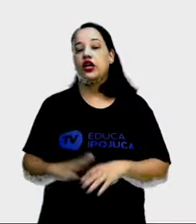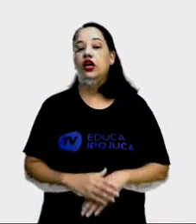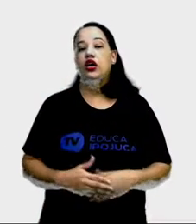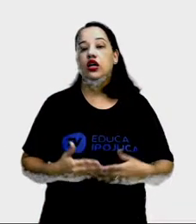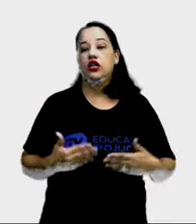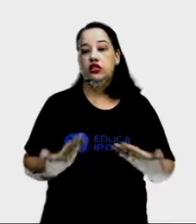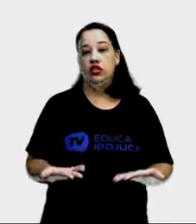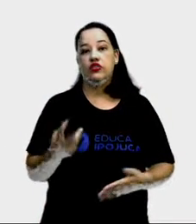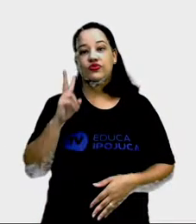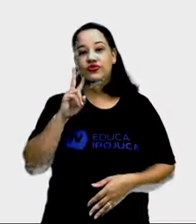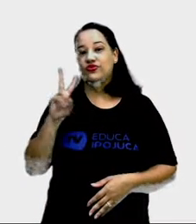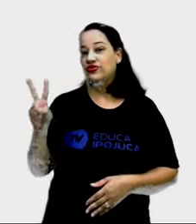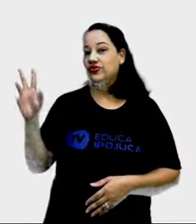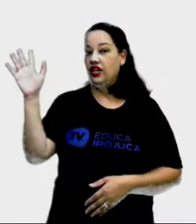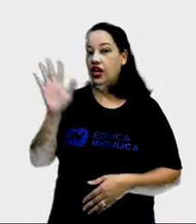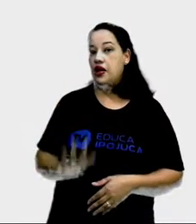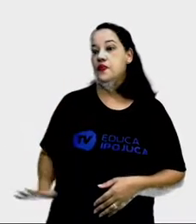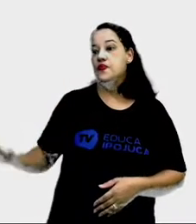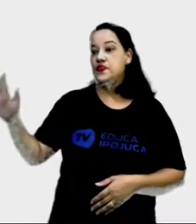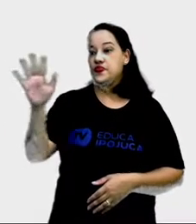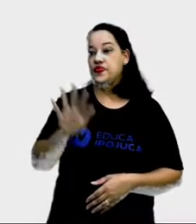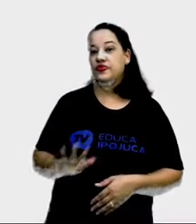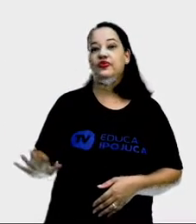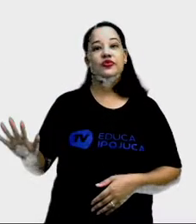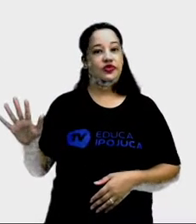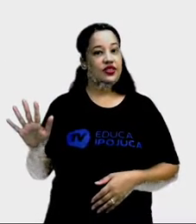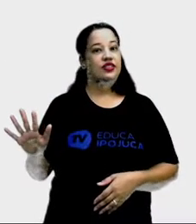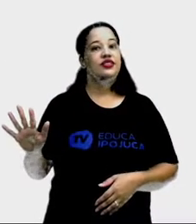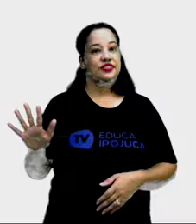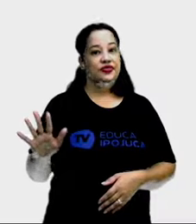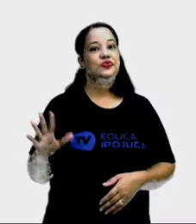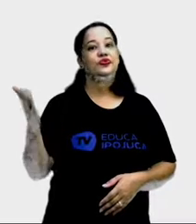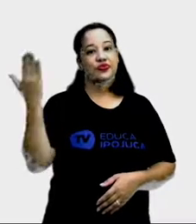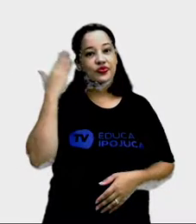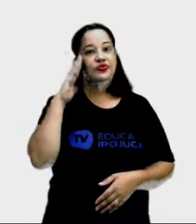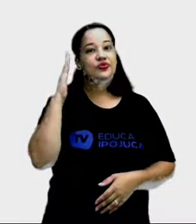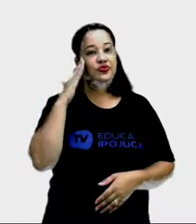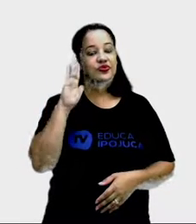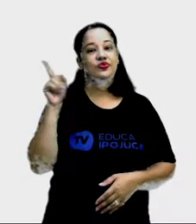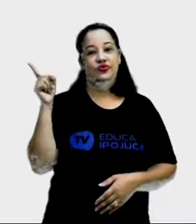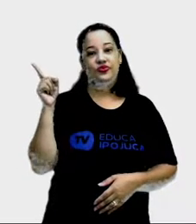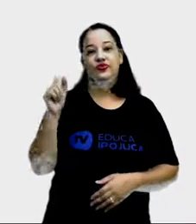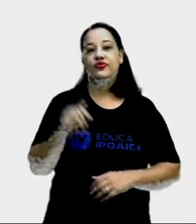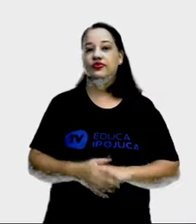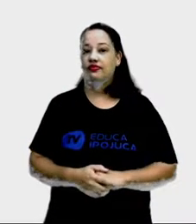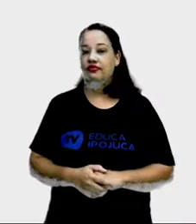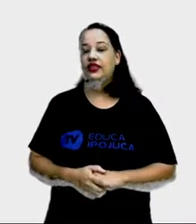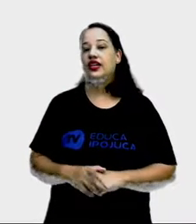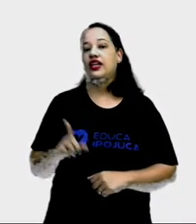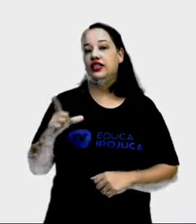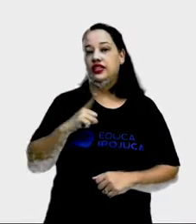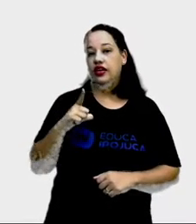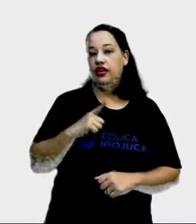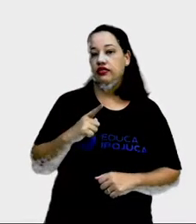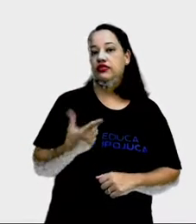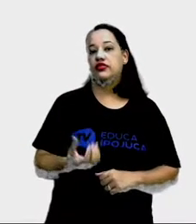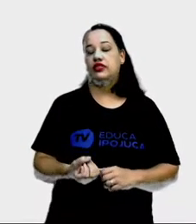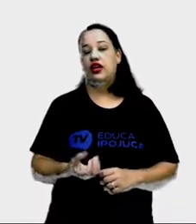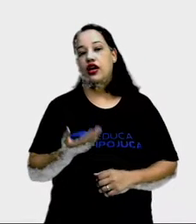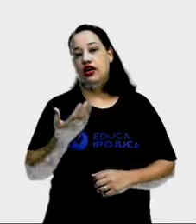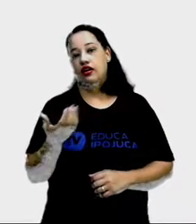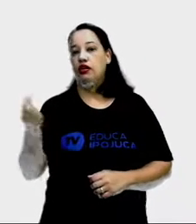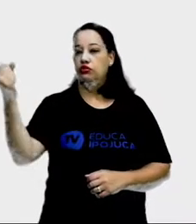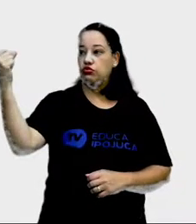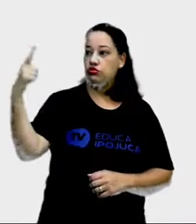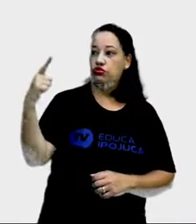uma imagem para ilustrar esse pensamento, essa compreensão. Olha só o processo, que é o produtor, o sol